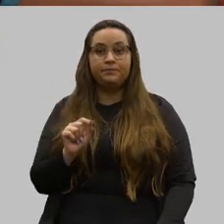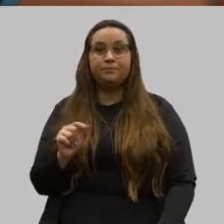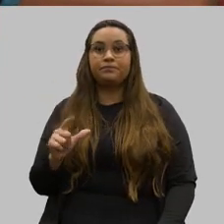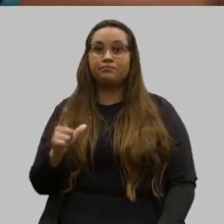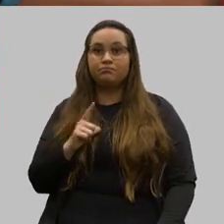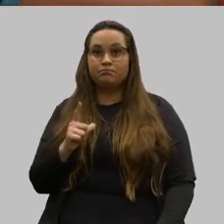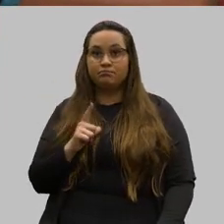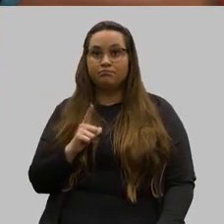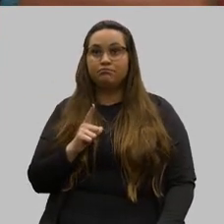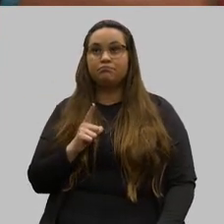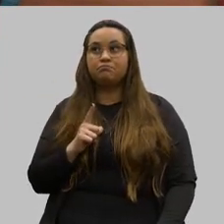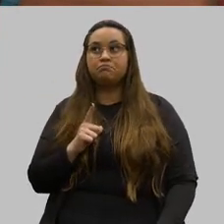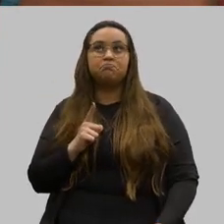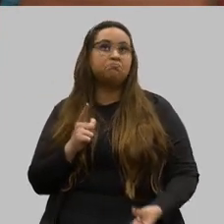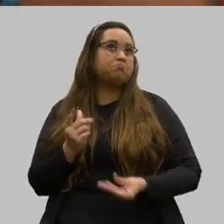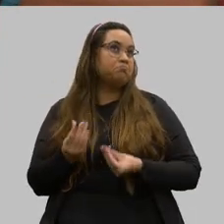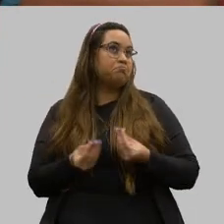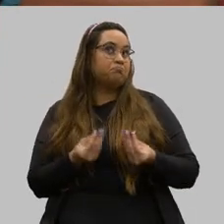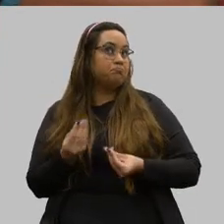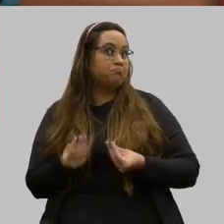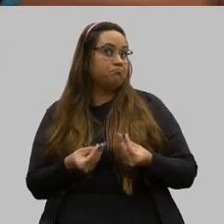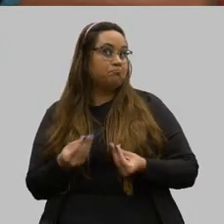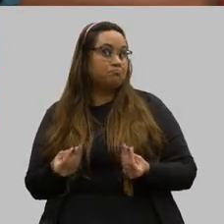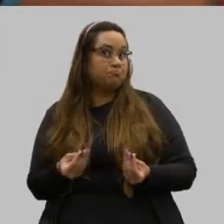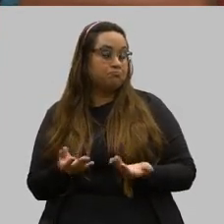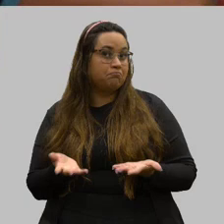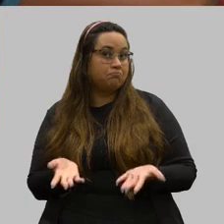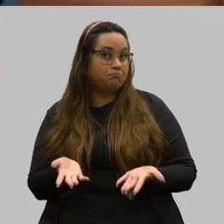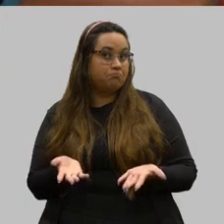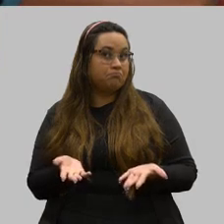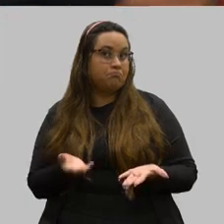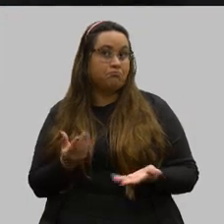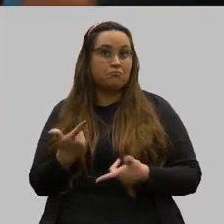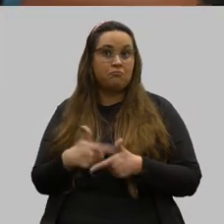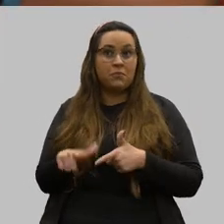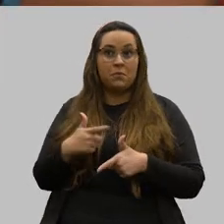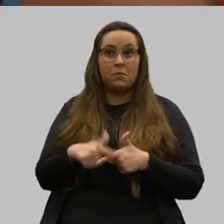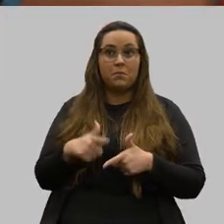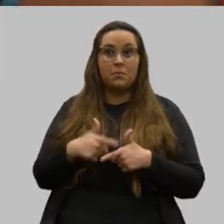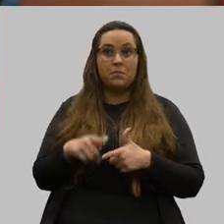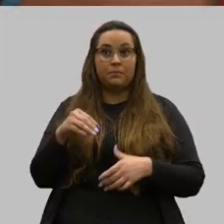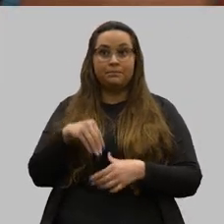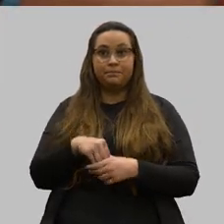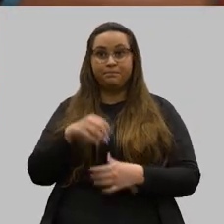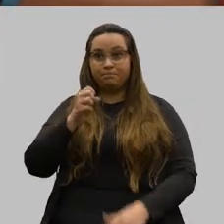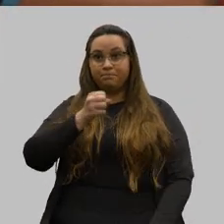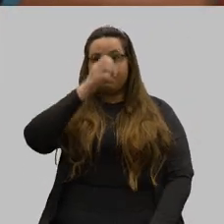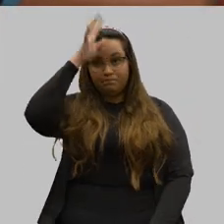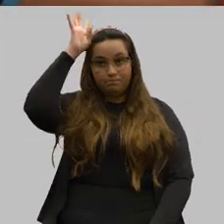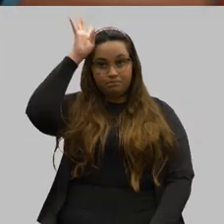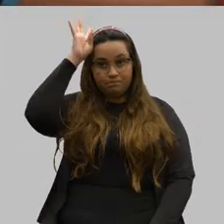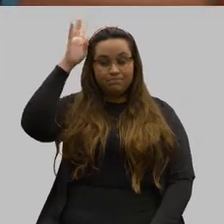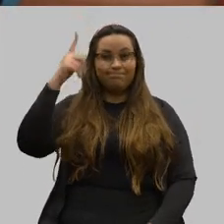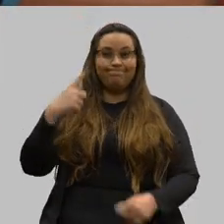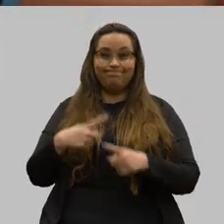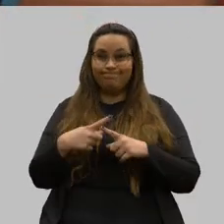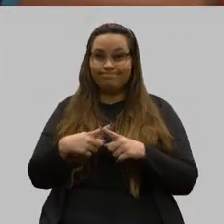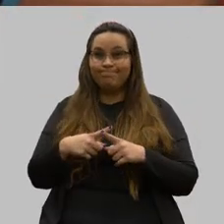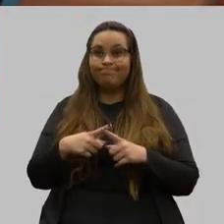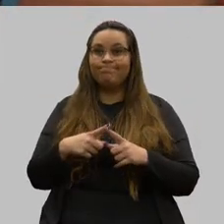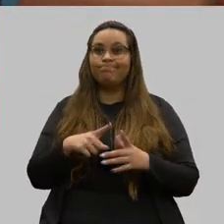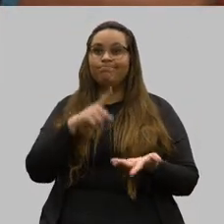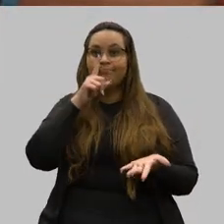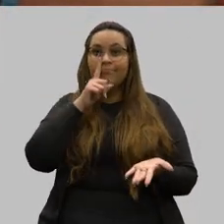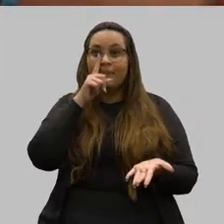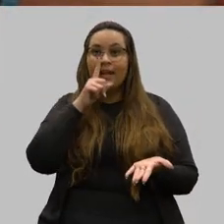abastecimento como é que anda esse problema do Corpo de Bombeiros que também é um problema grave e a gente precisa ter